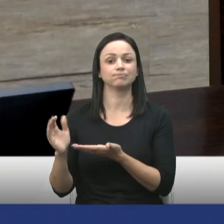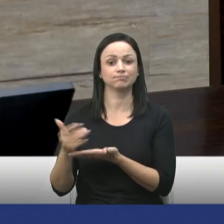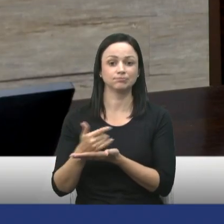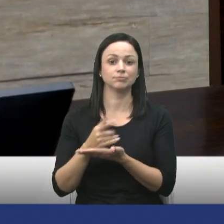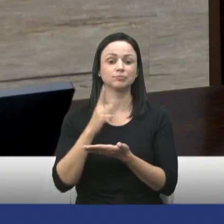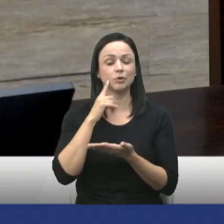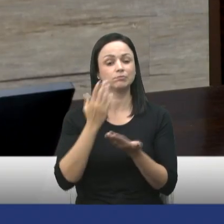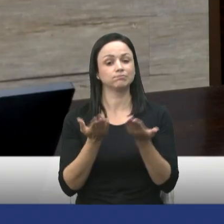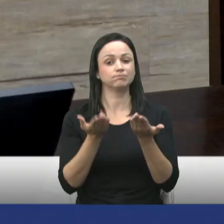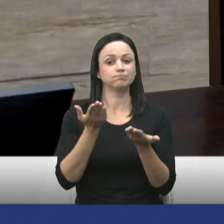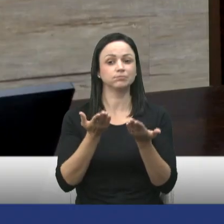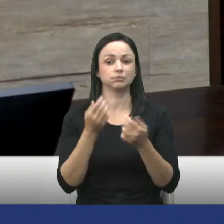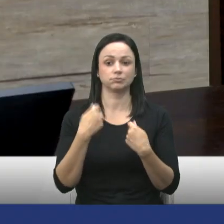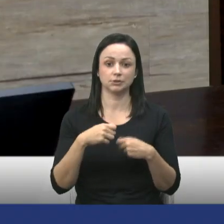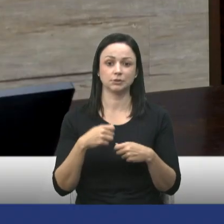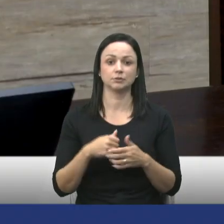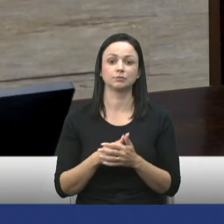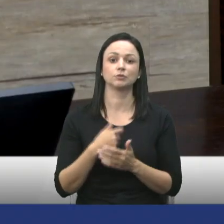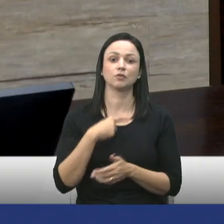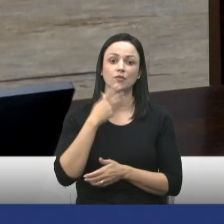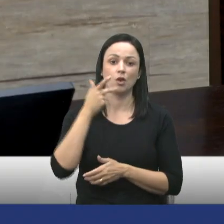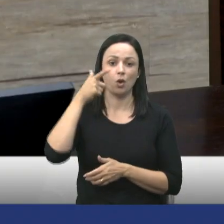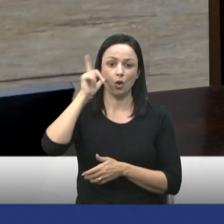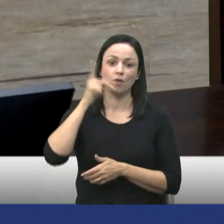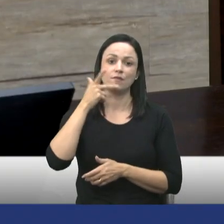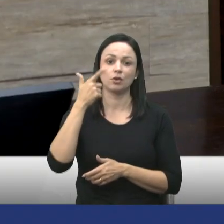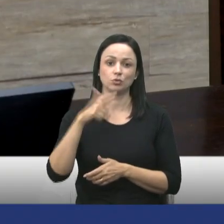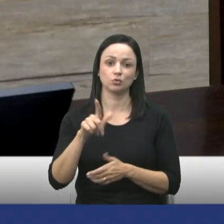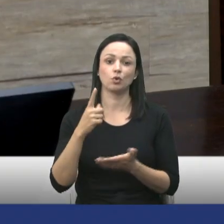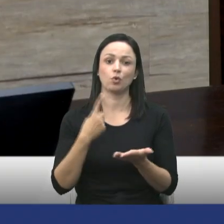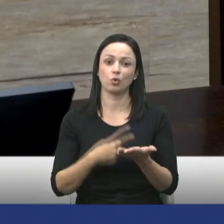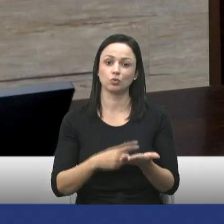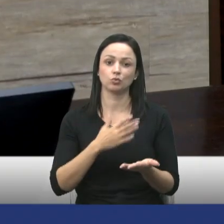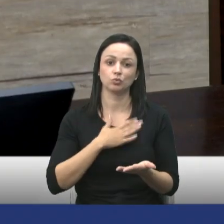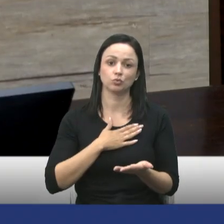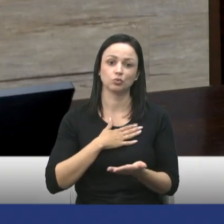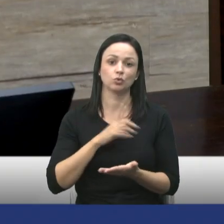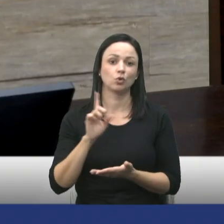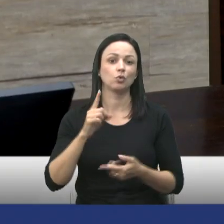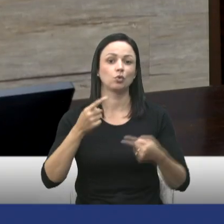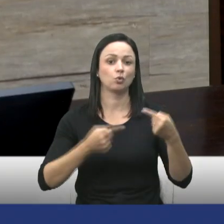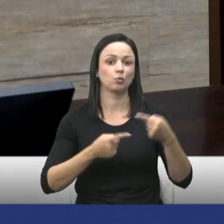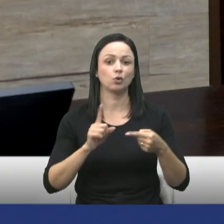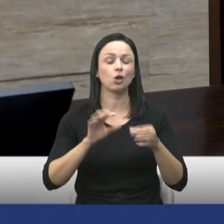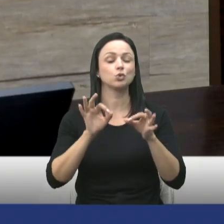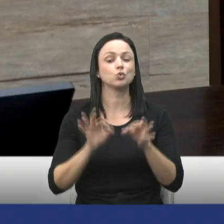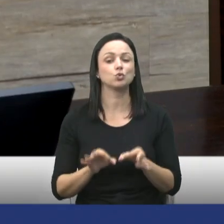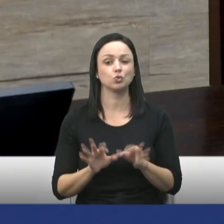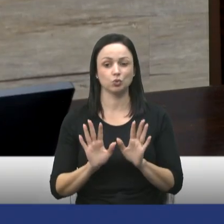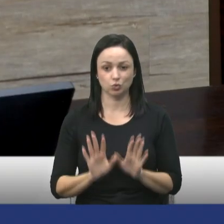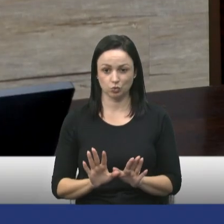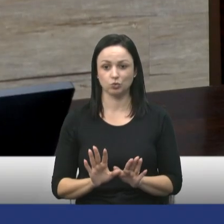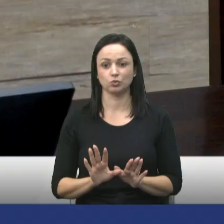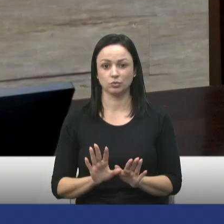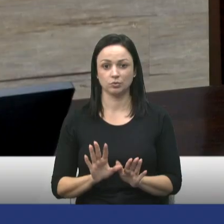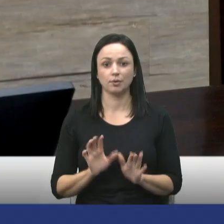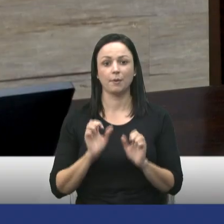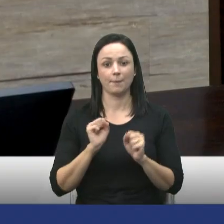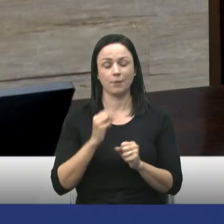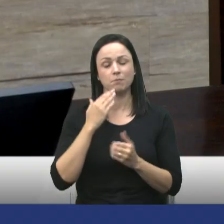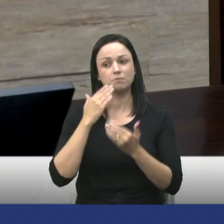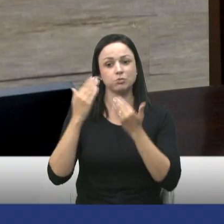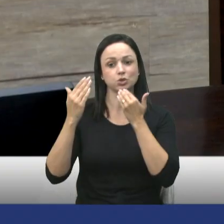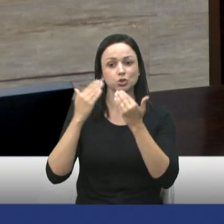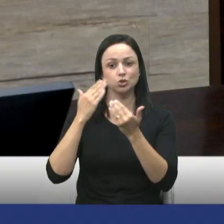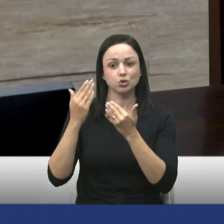equacionar. Mas, eu disse ontem, repito hoje, contem comigo, certo? E não é nada político, é justo. Para a gente poder reivindicar, levar